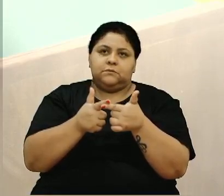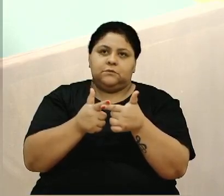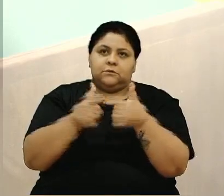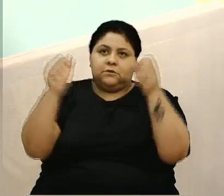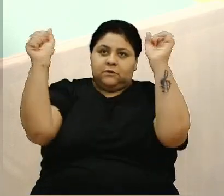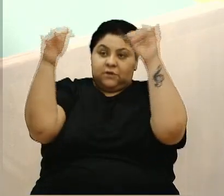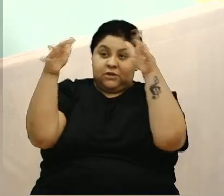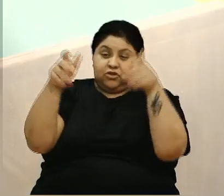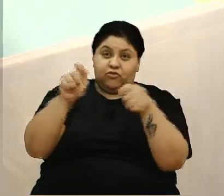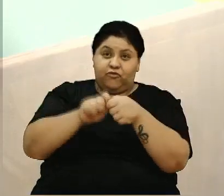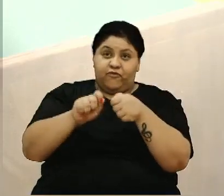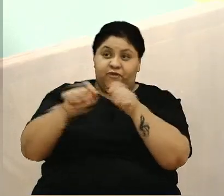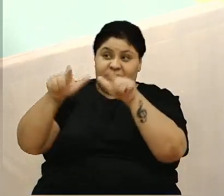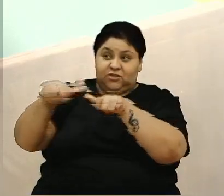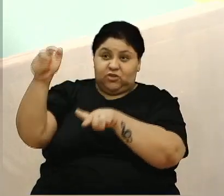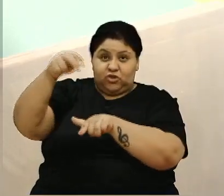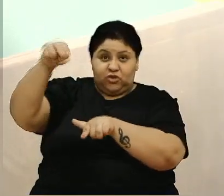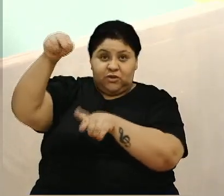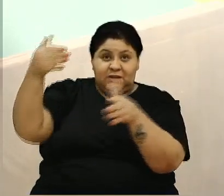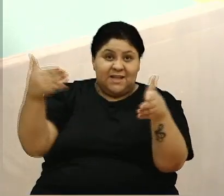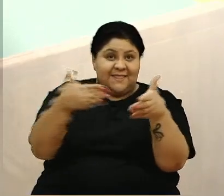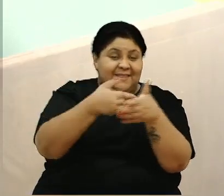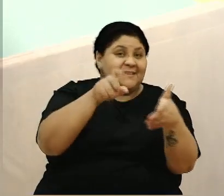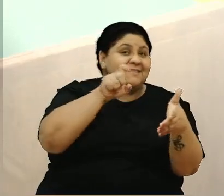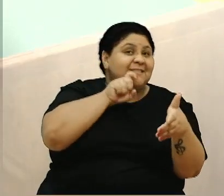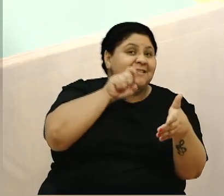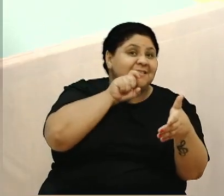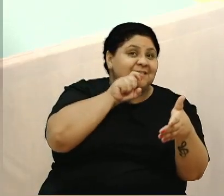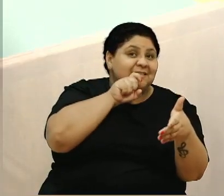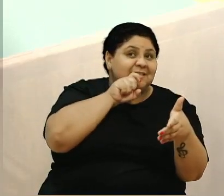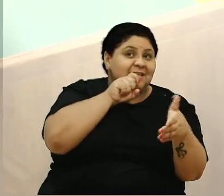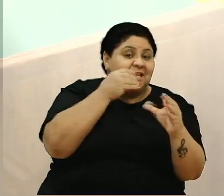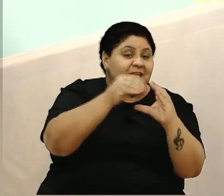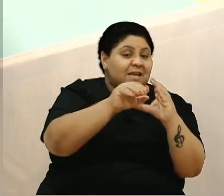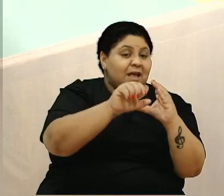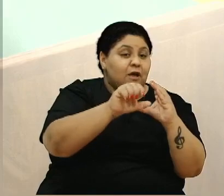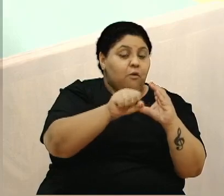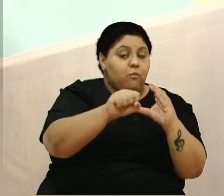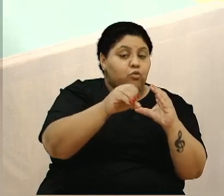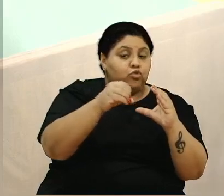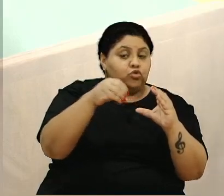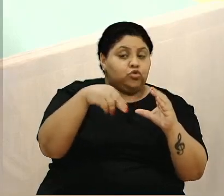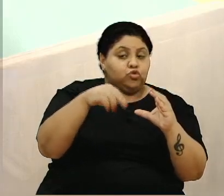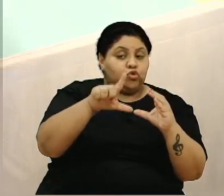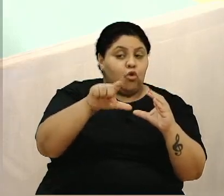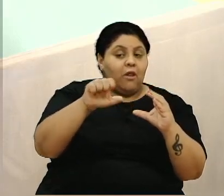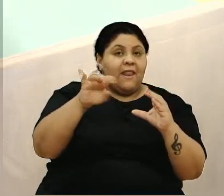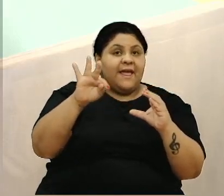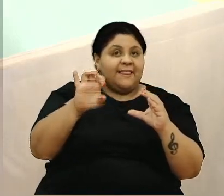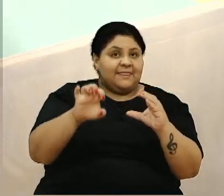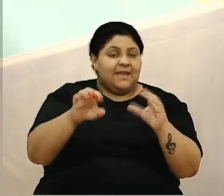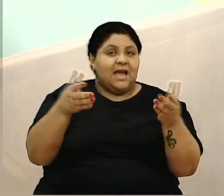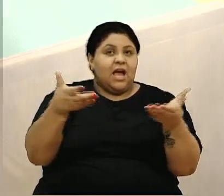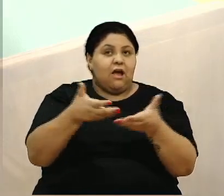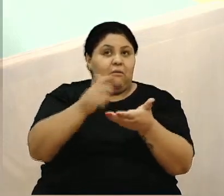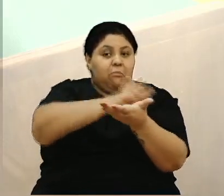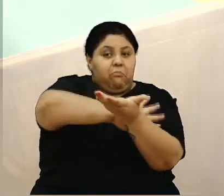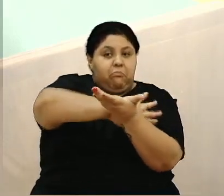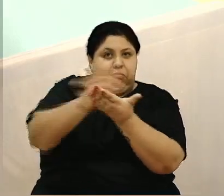fez na Zona Norte, que é entregar até sexta para o Solete. Isso vai ajudar ele. Nós estamos no momento de calamidade. Um